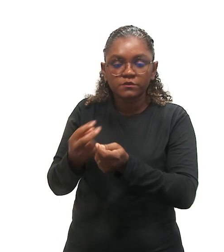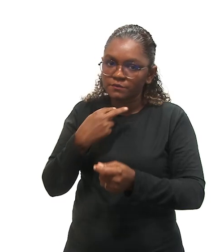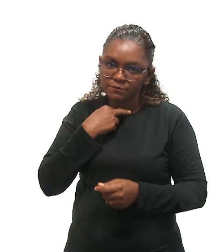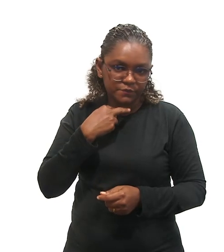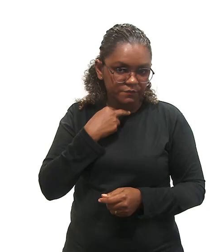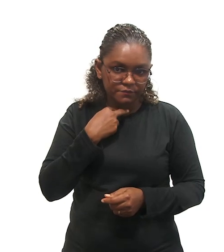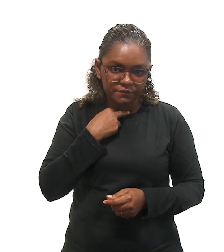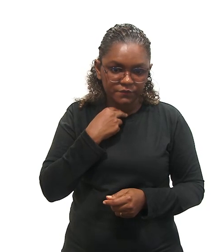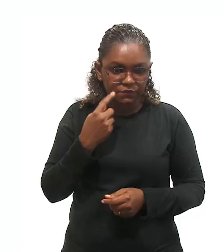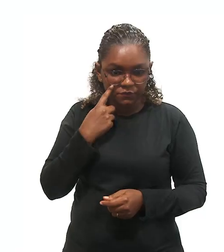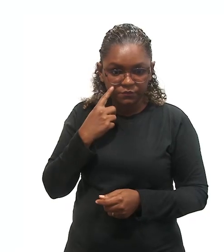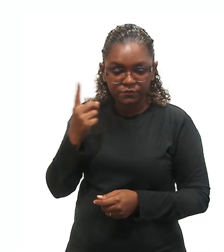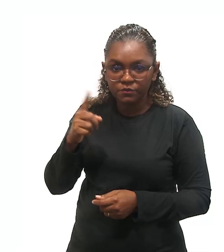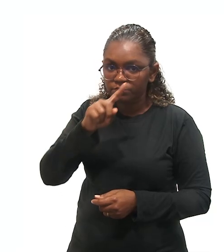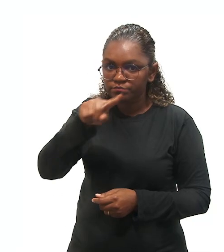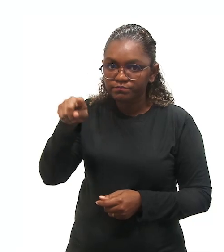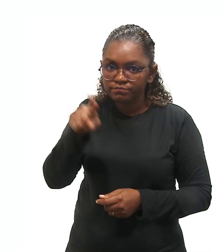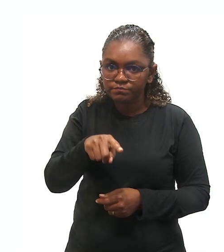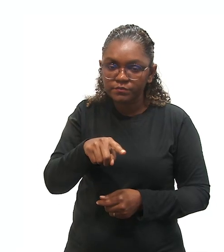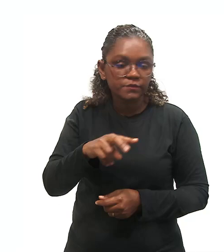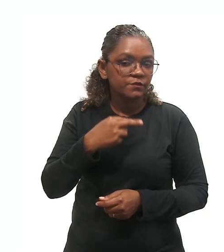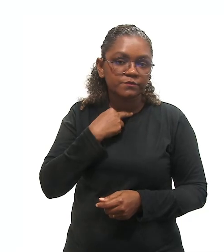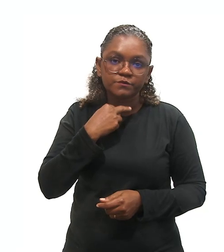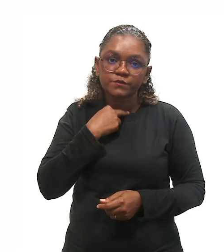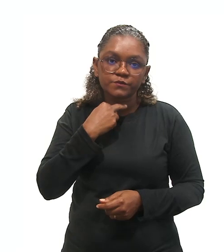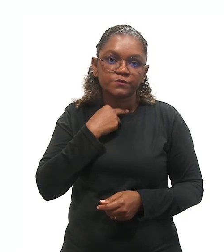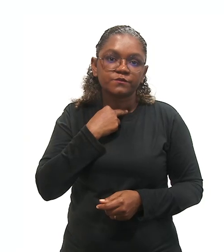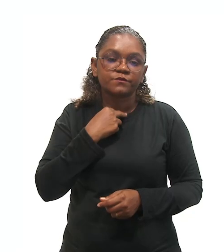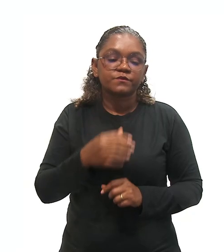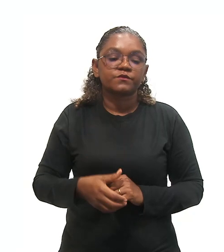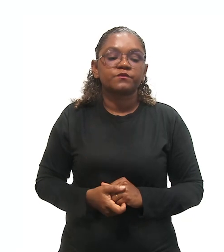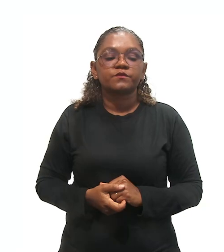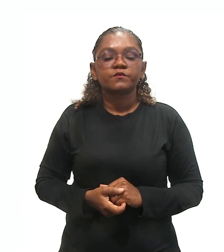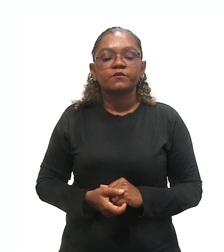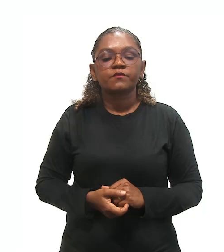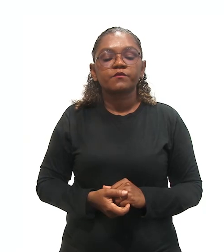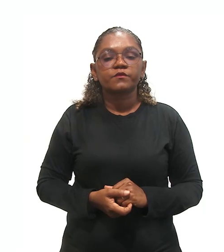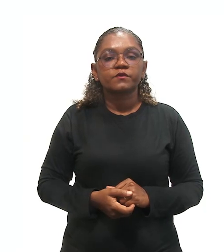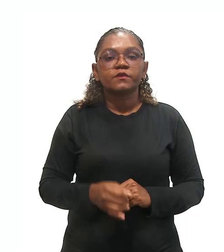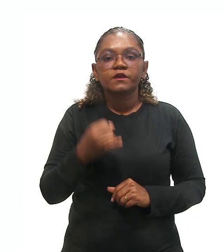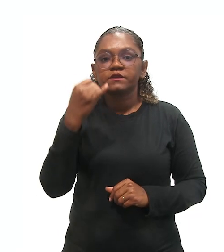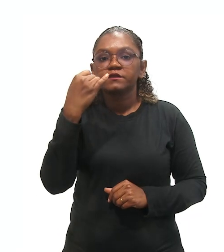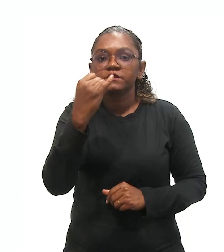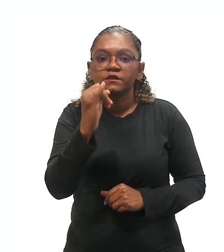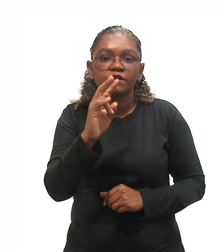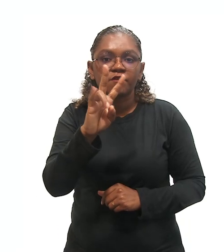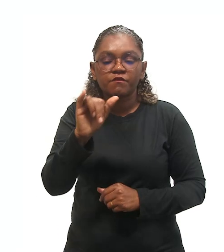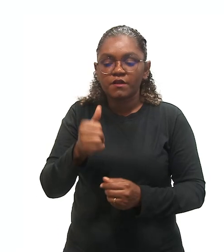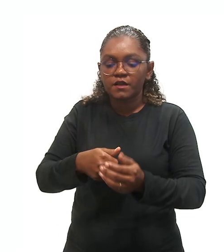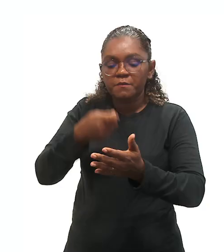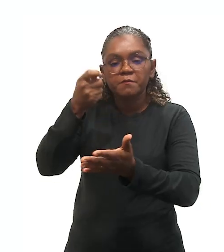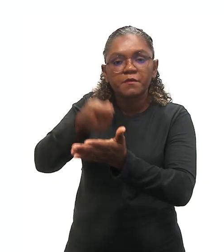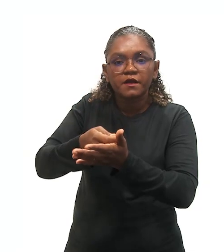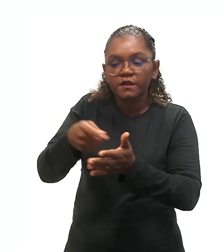controle. Ó, o xizinho. Eu não posso creditar e